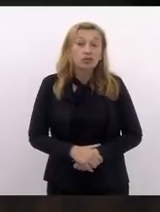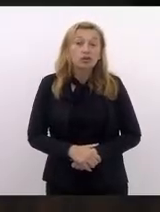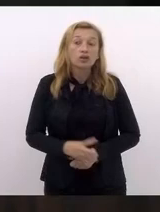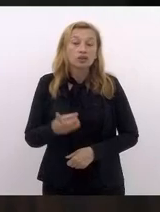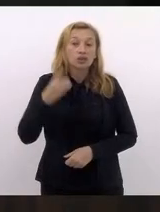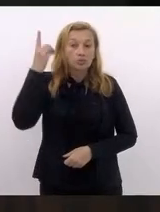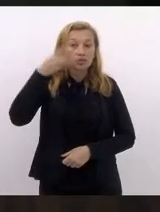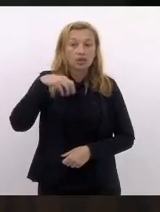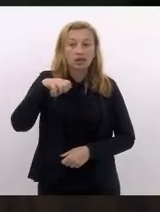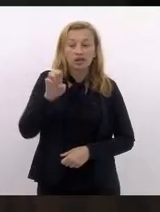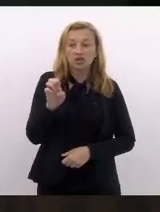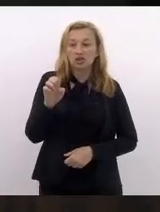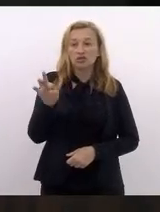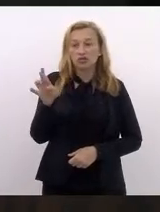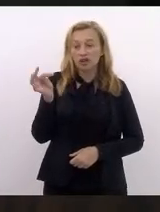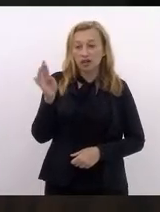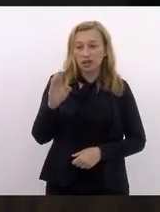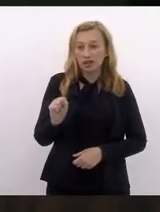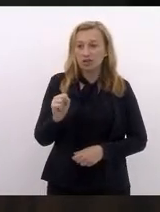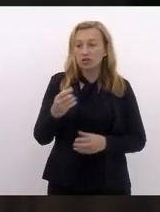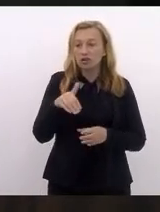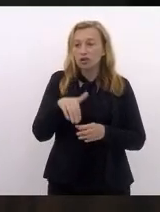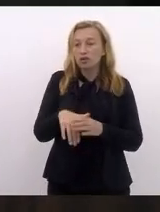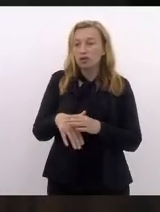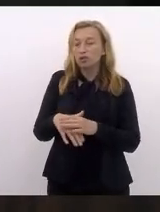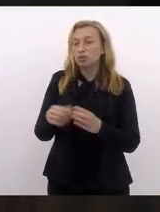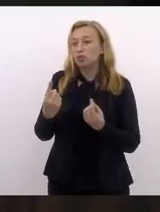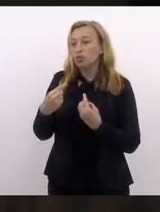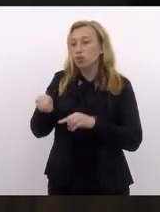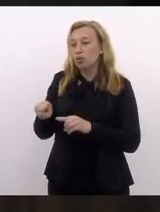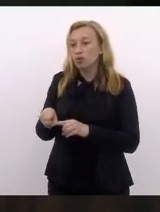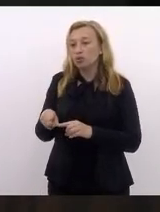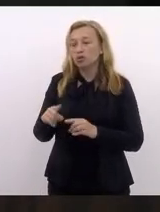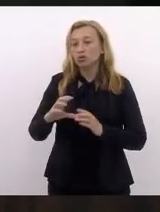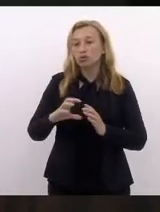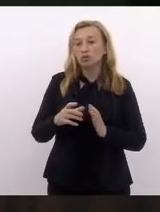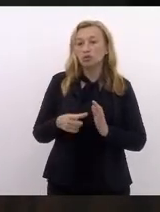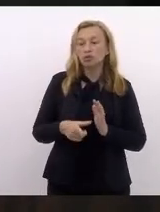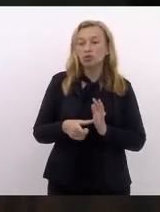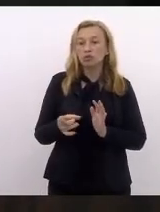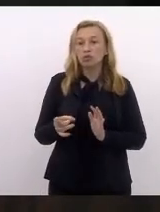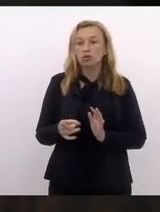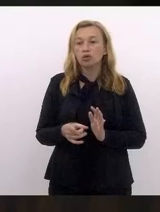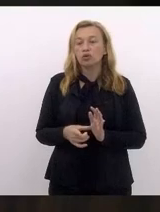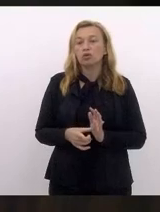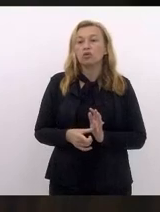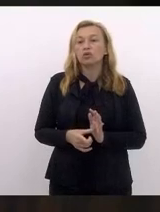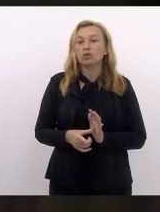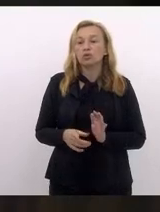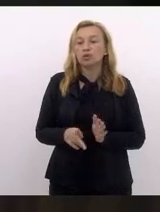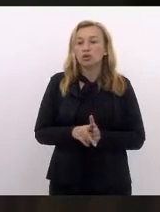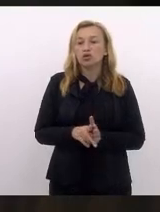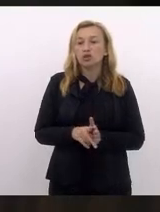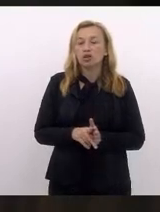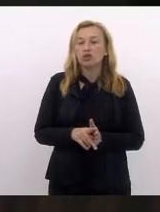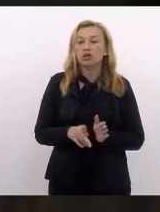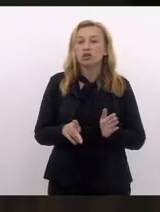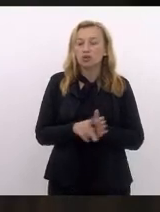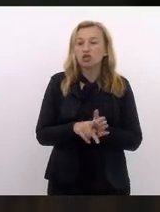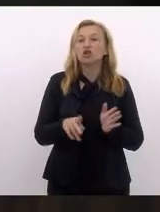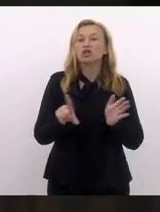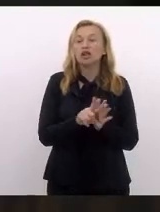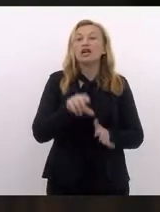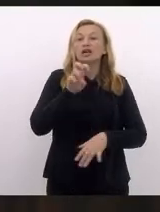Deputado Alexandre Freitas voltou contrário no projeto anterior o projeto de